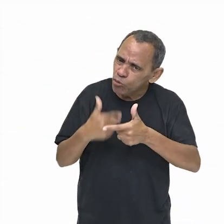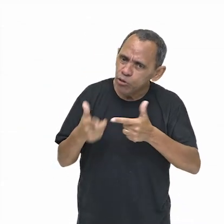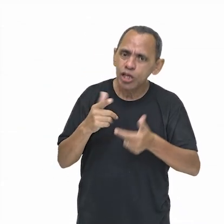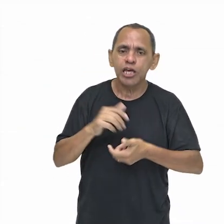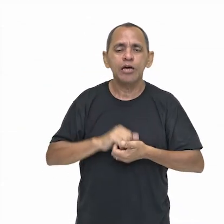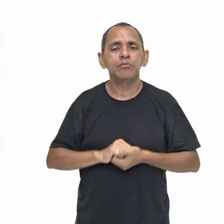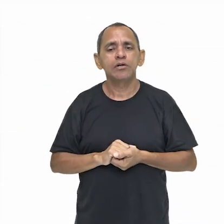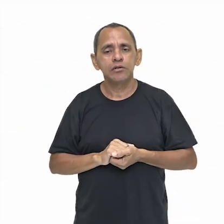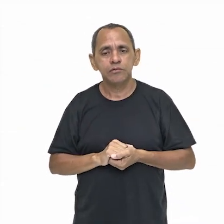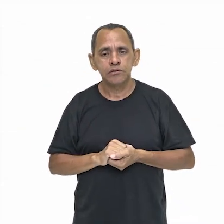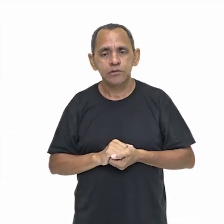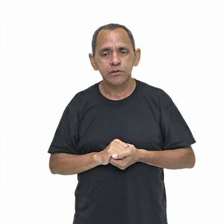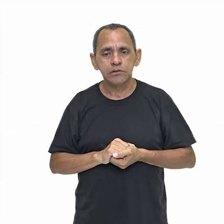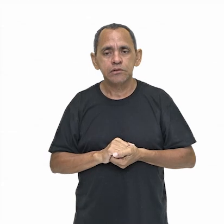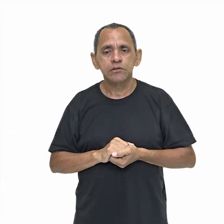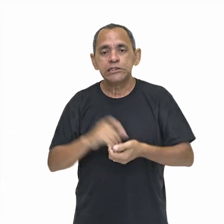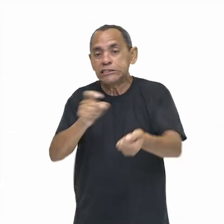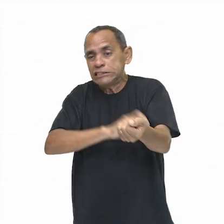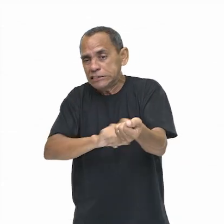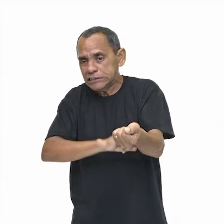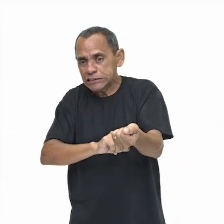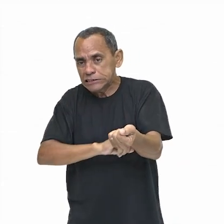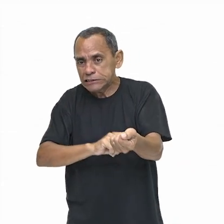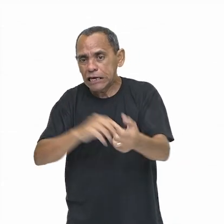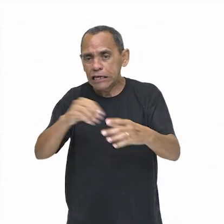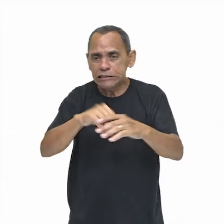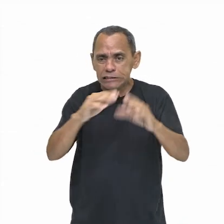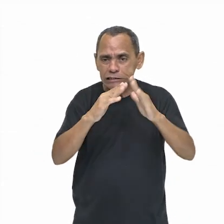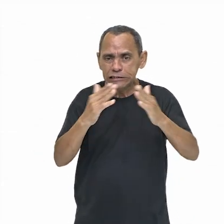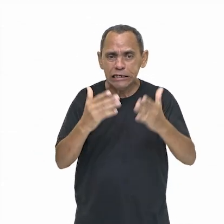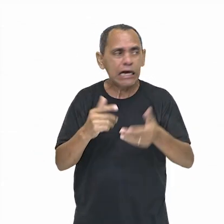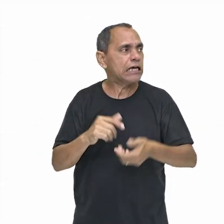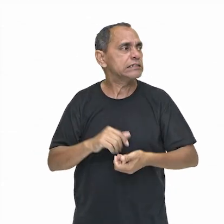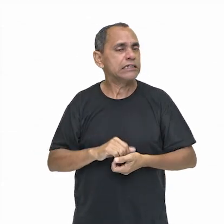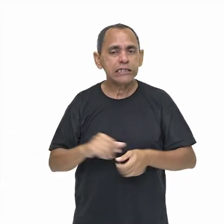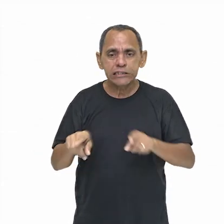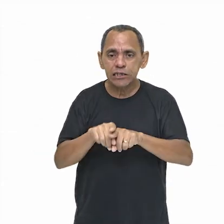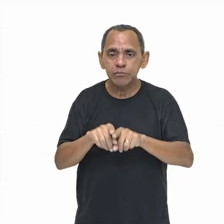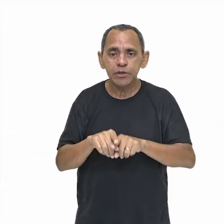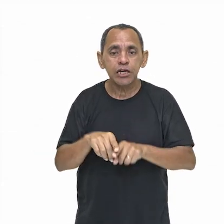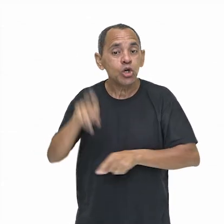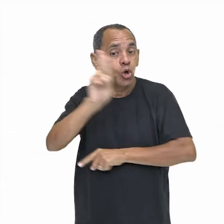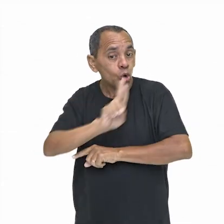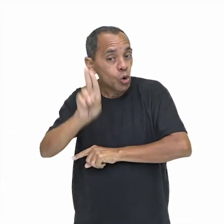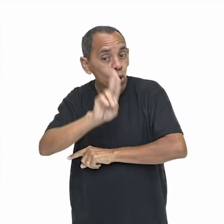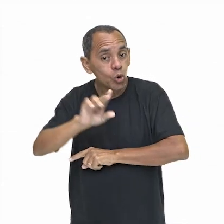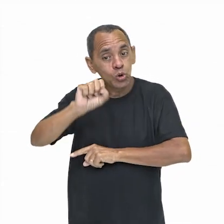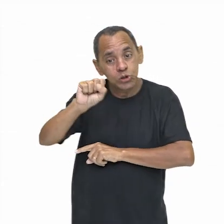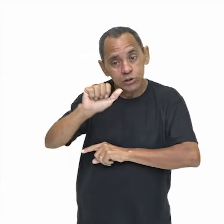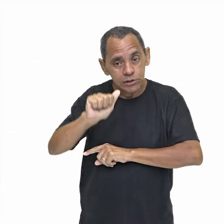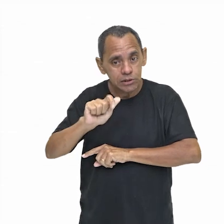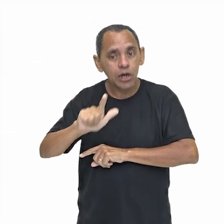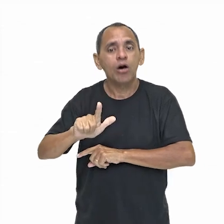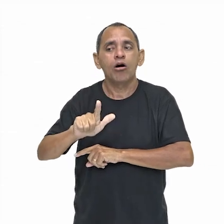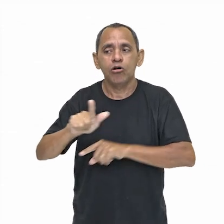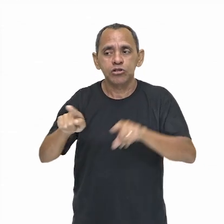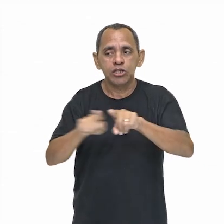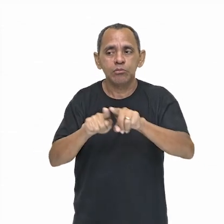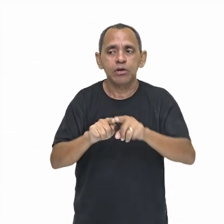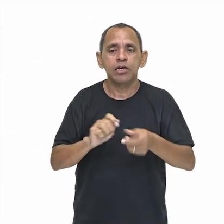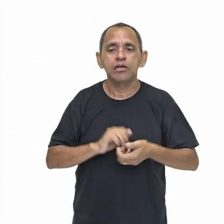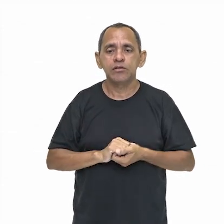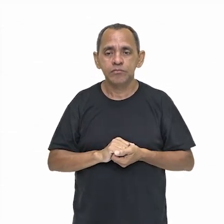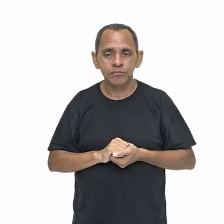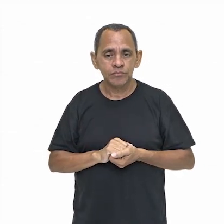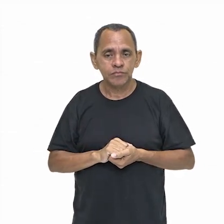tem paz, vive estressado, né? Grande consumo de sal, de alimentos com sódio,